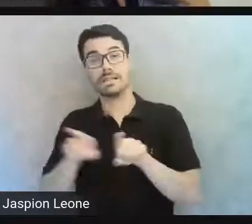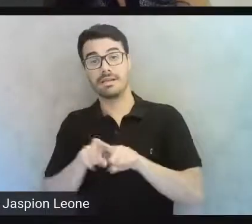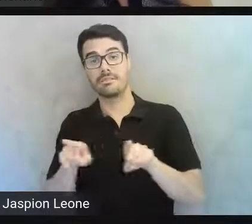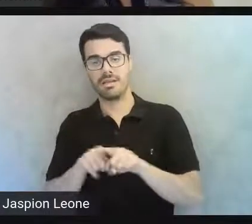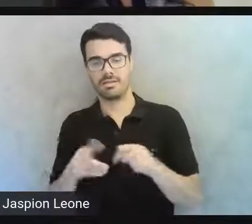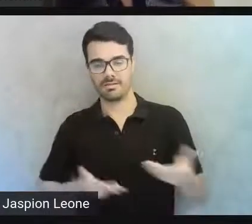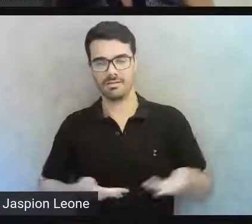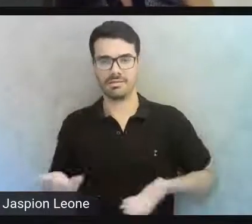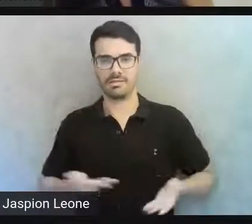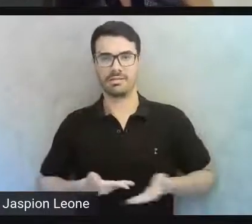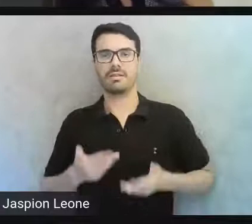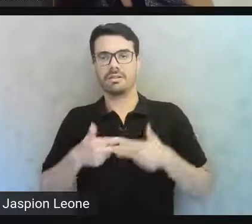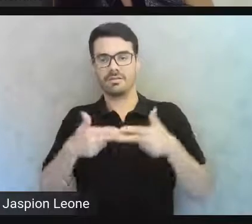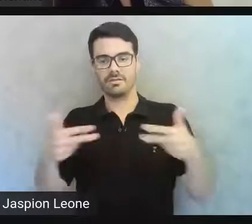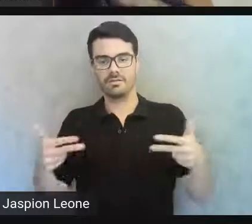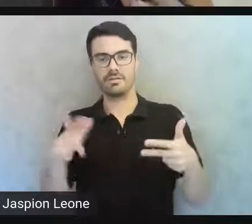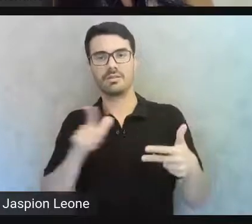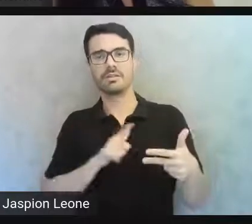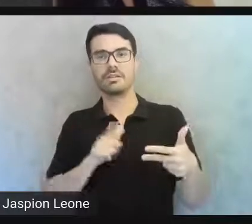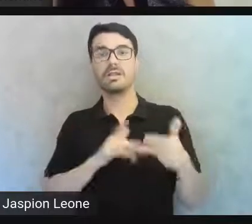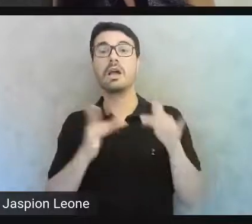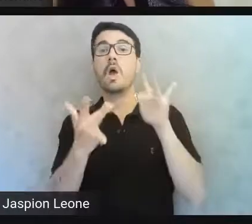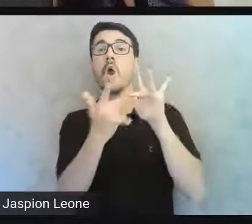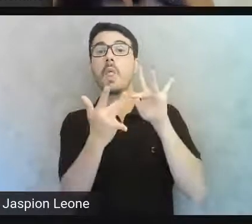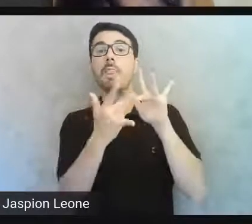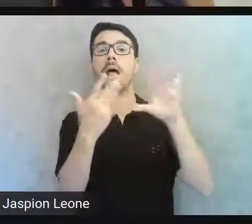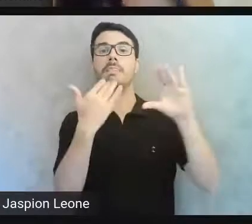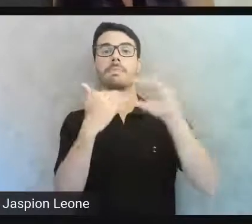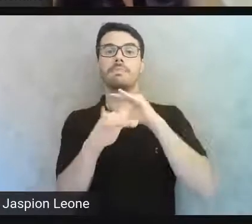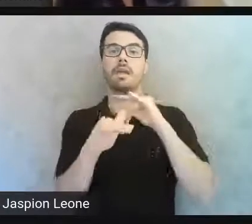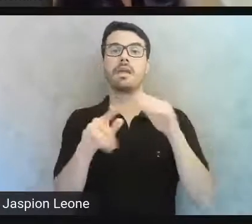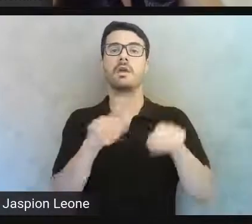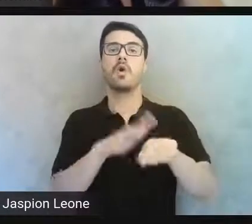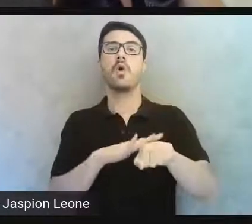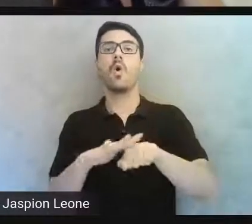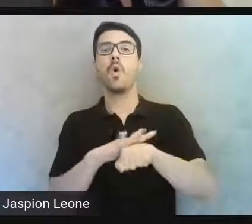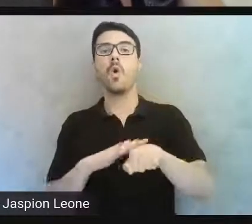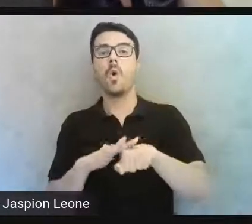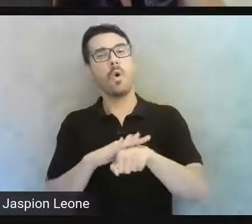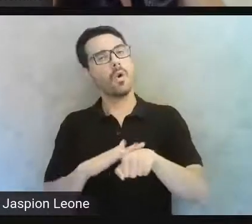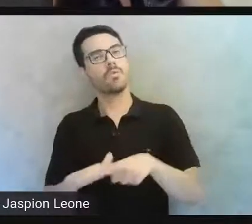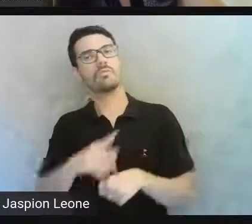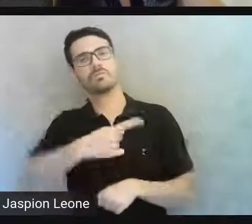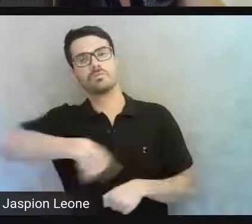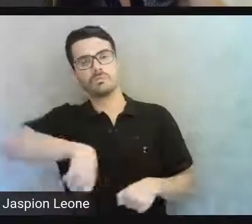que a gente tem também o contato, né, do nosso e-mail, se quiserem conversar com a gente depois, é o